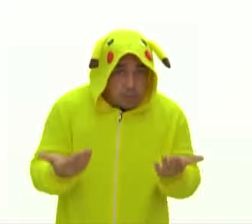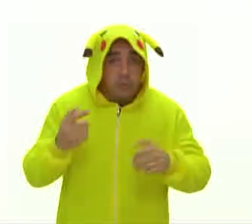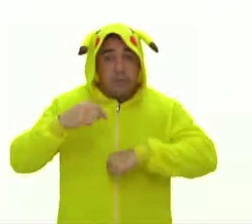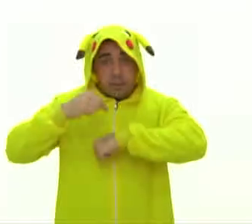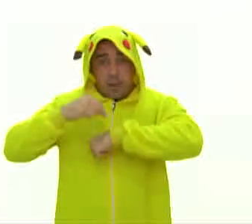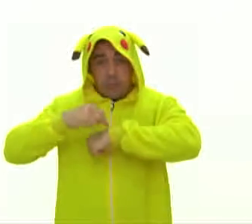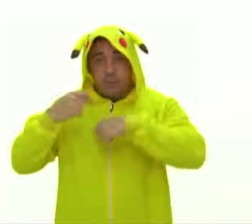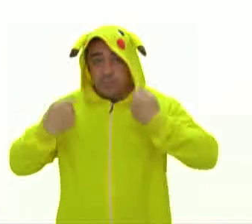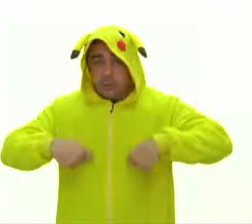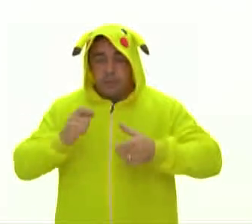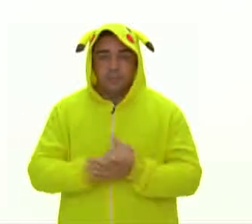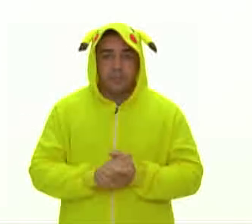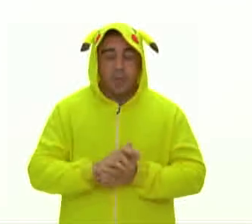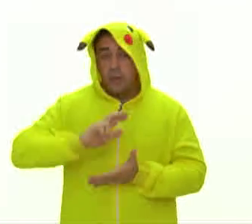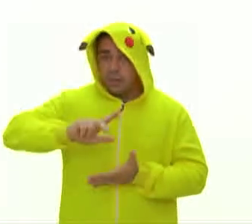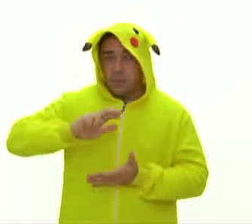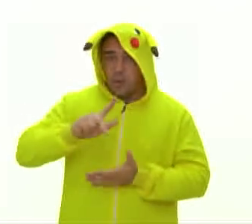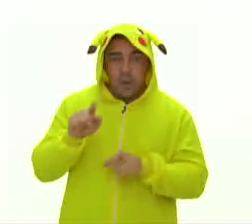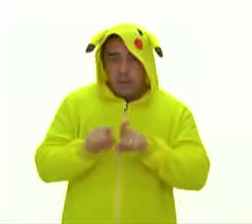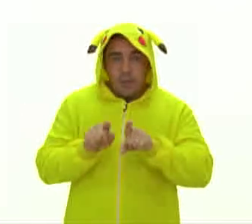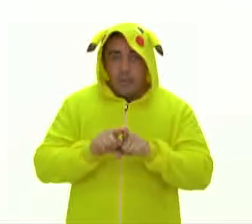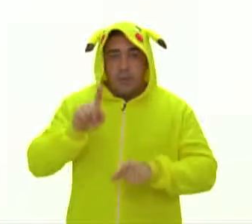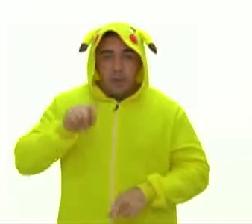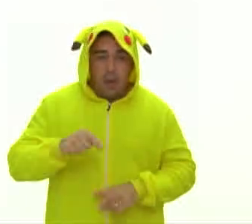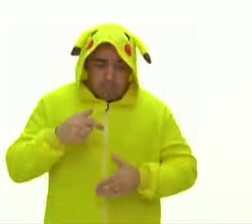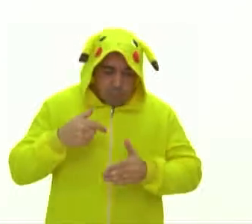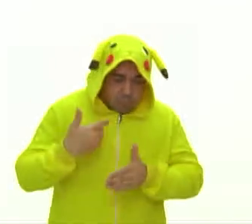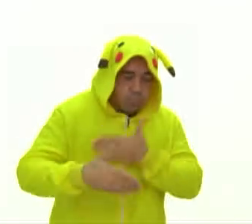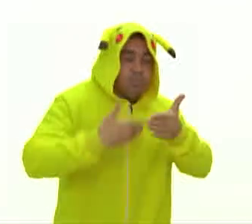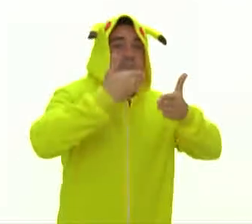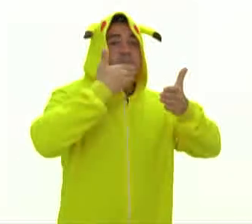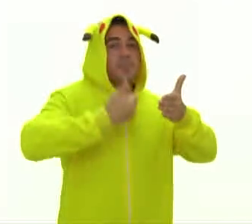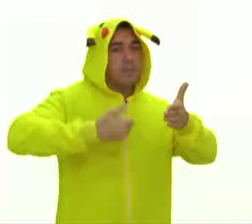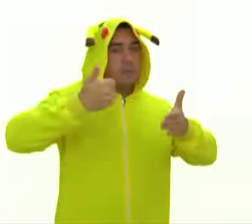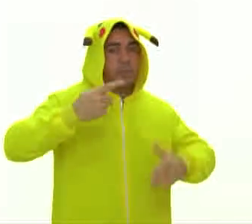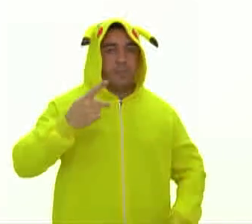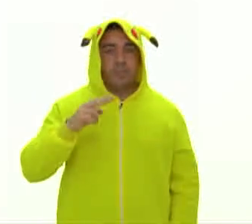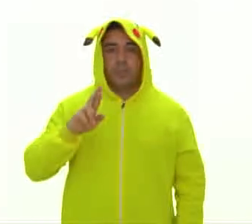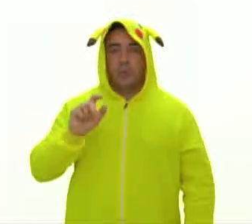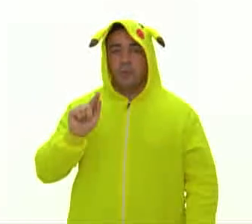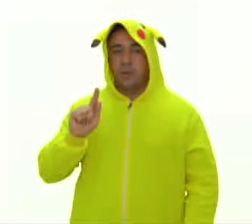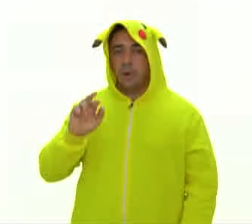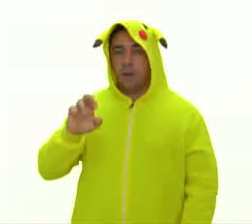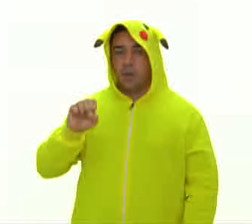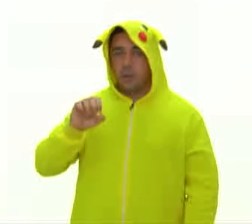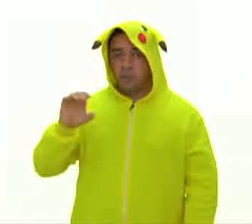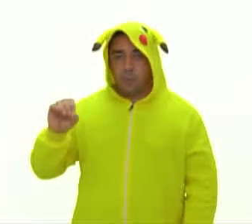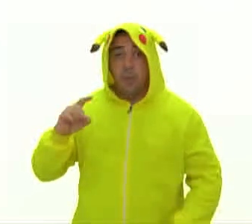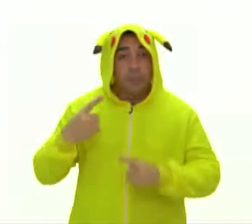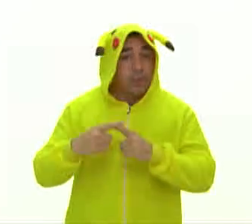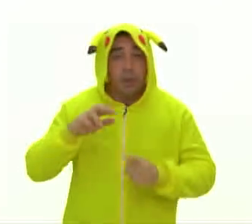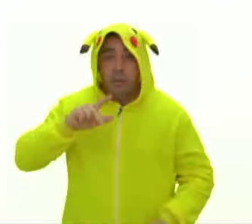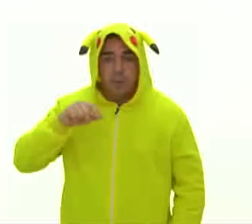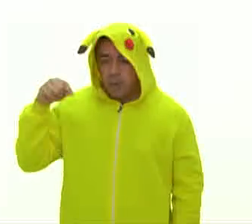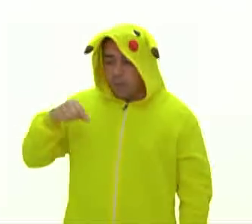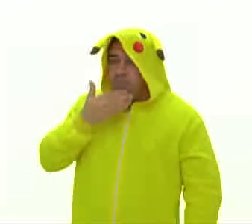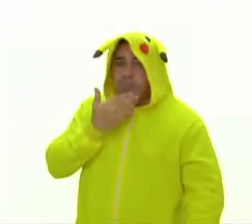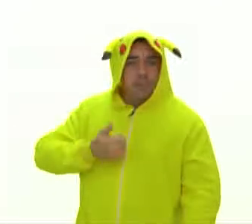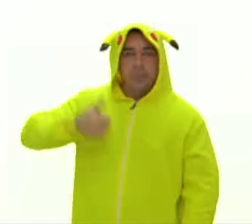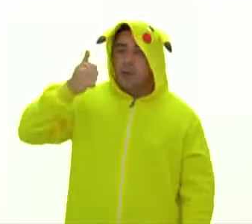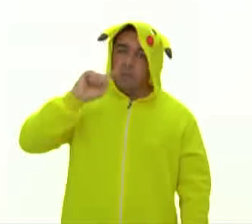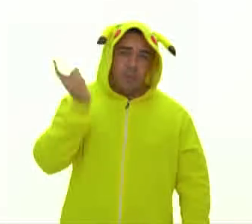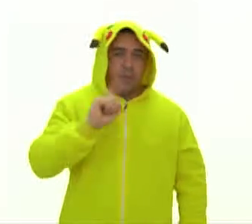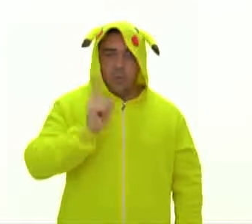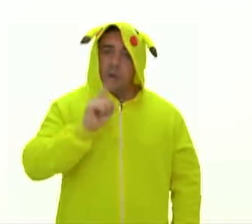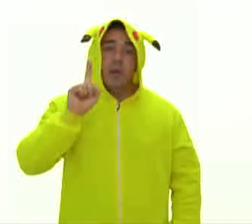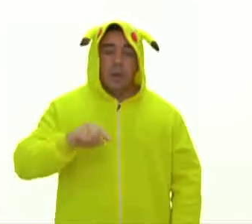tempo. Também não é sinônimo de progresso. A gente também já falou sobre isso nas aulas anteriores, pois não torna o organismo melhor.